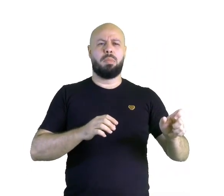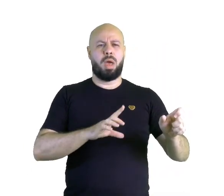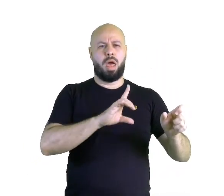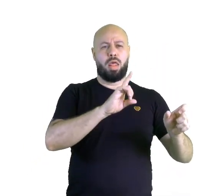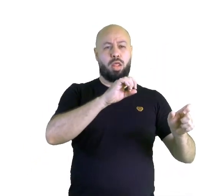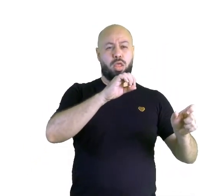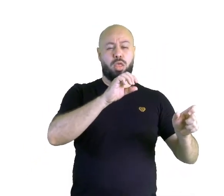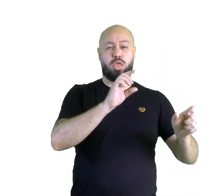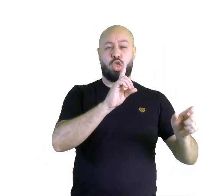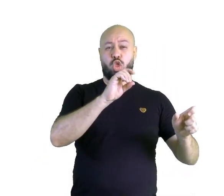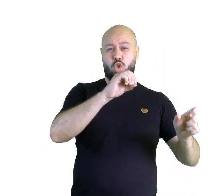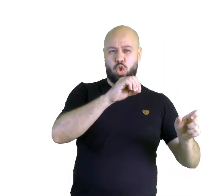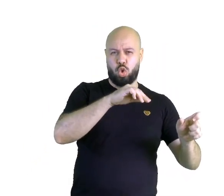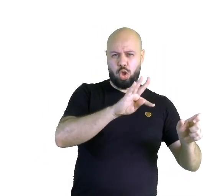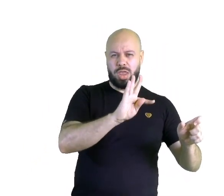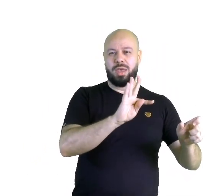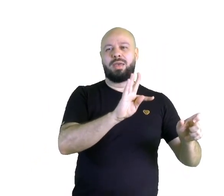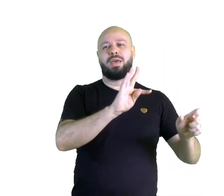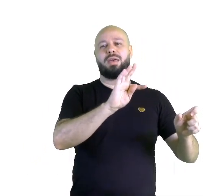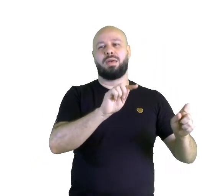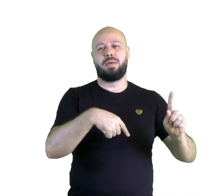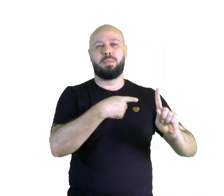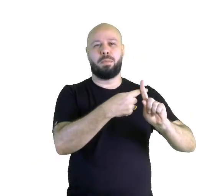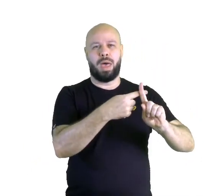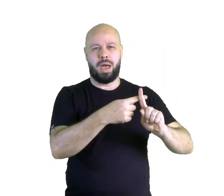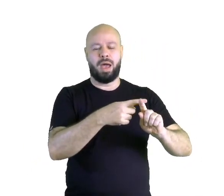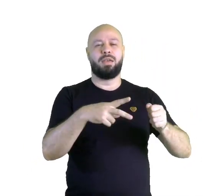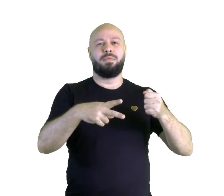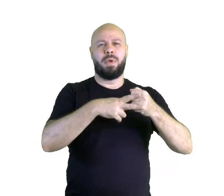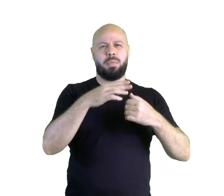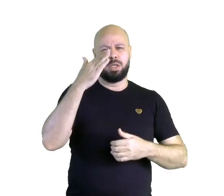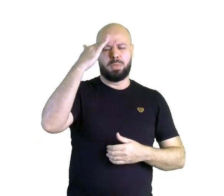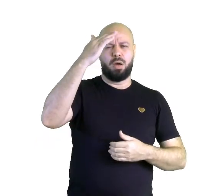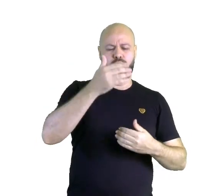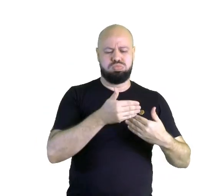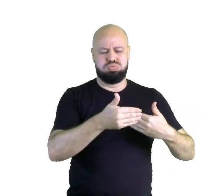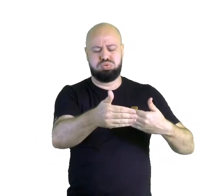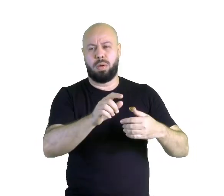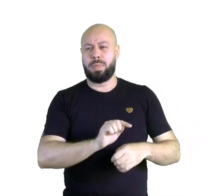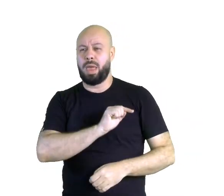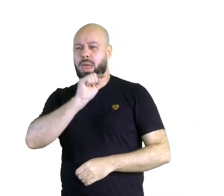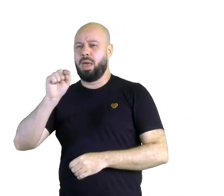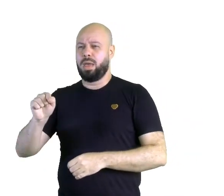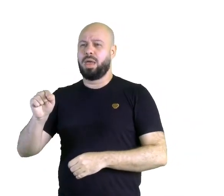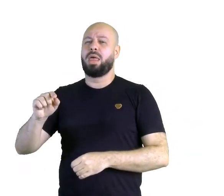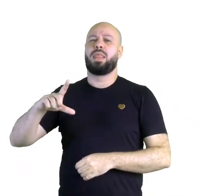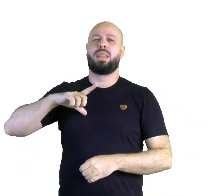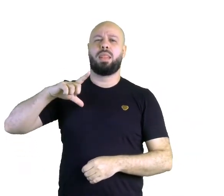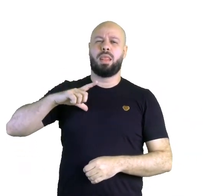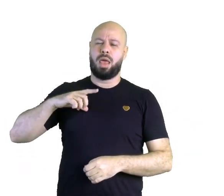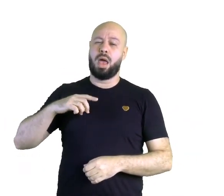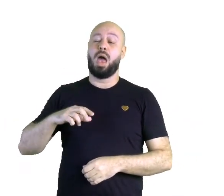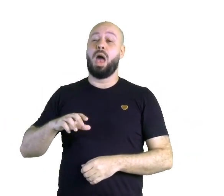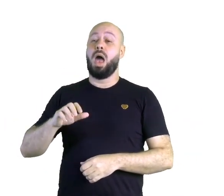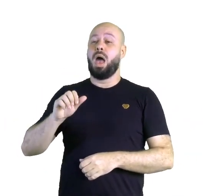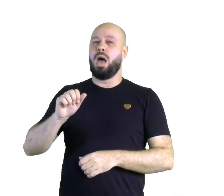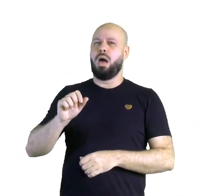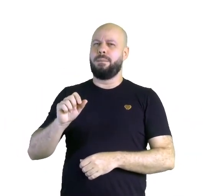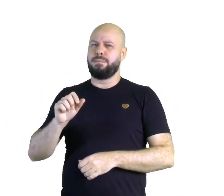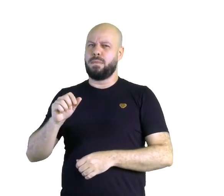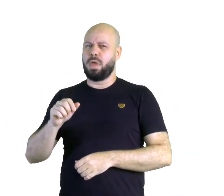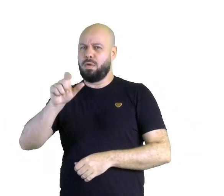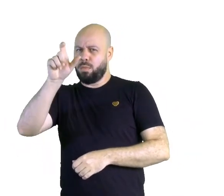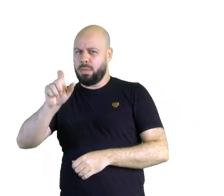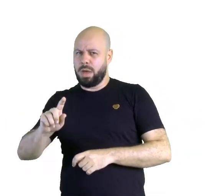eu tenho sujeito mais verbo to be acompanhado do not mais o verbo principal acrescido